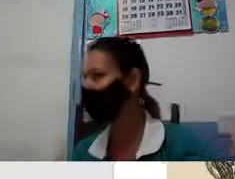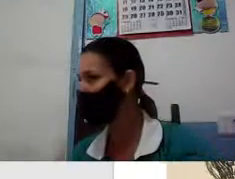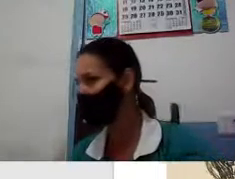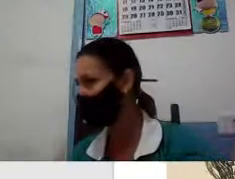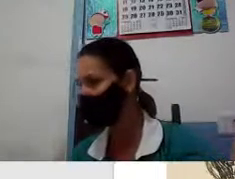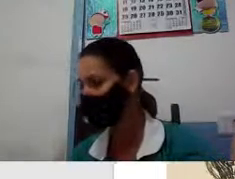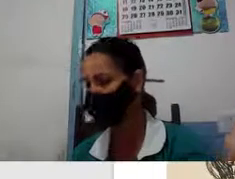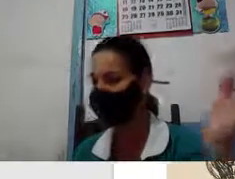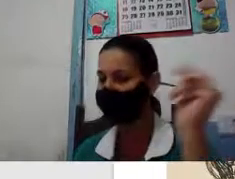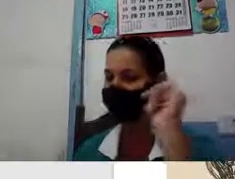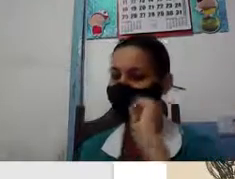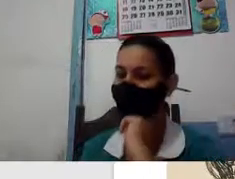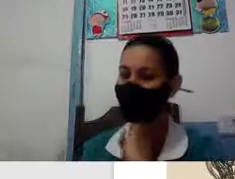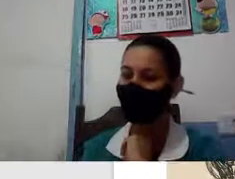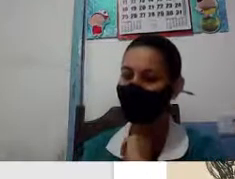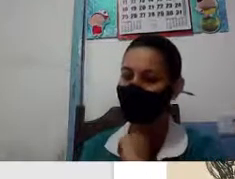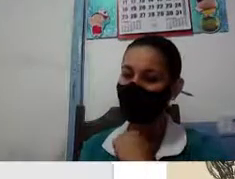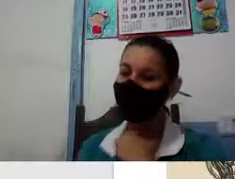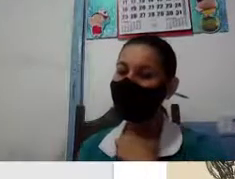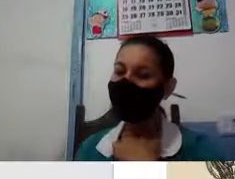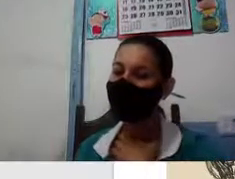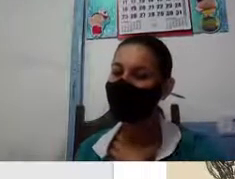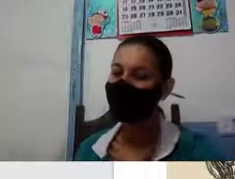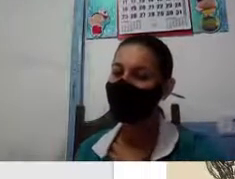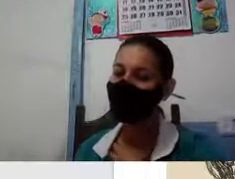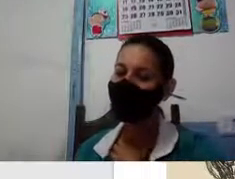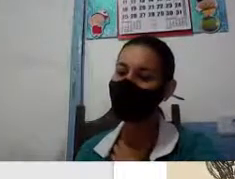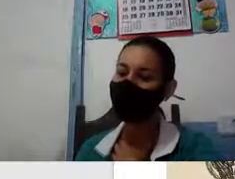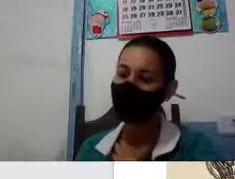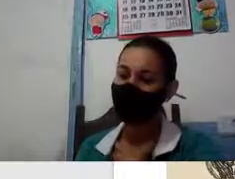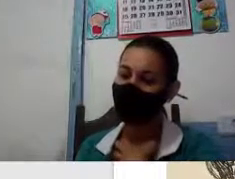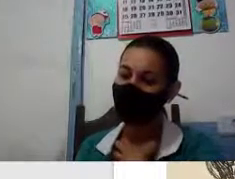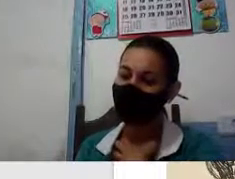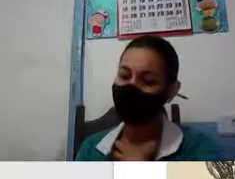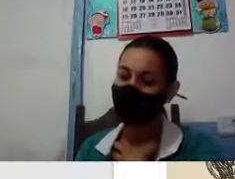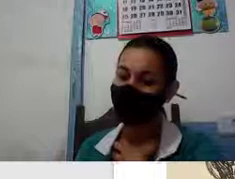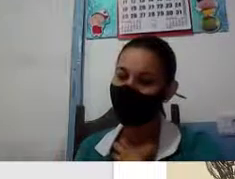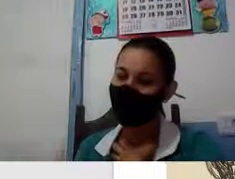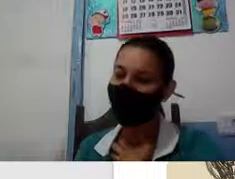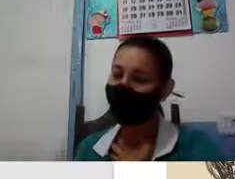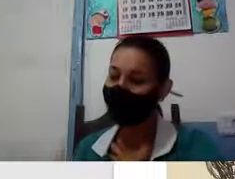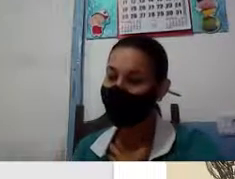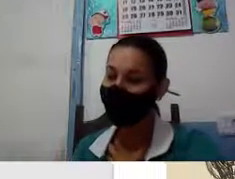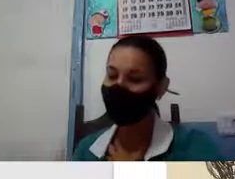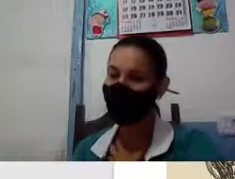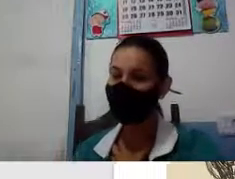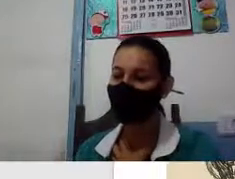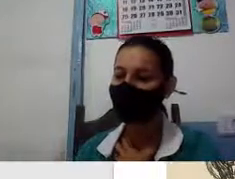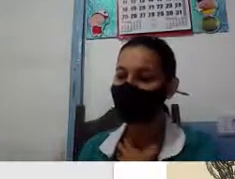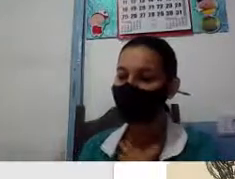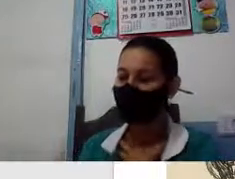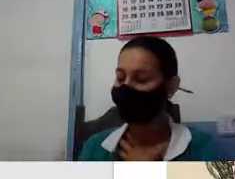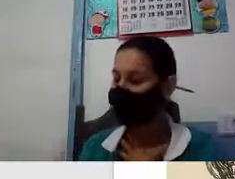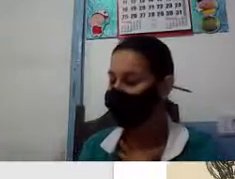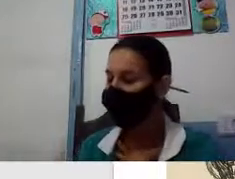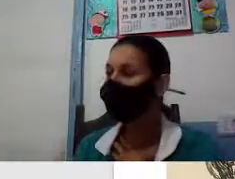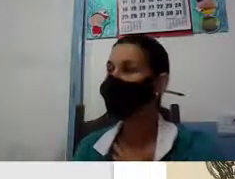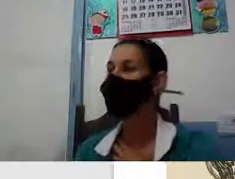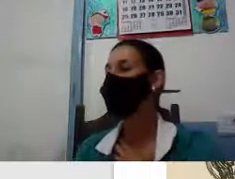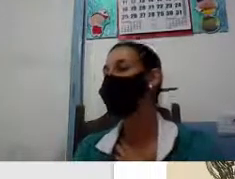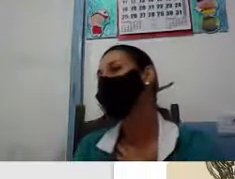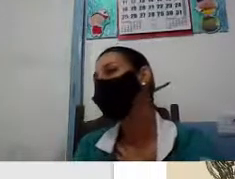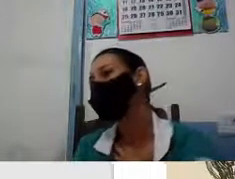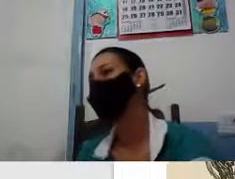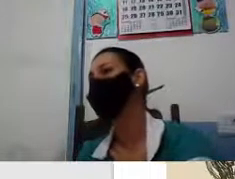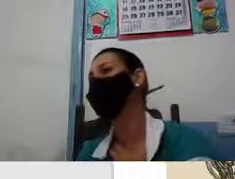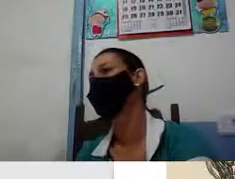era bem visto pela sociedade por isso. E no eu lírico, então, ele falava sobre o amor, a expressão da angústia,